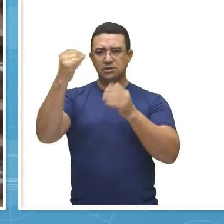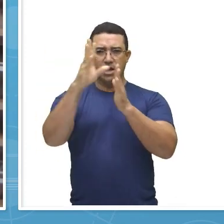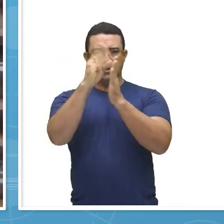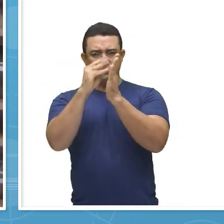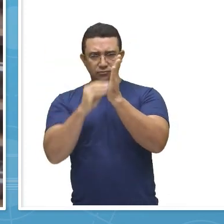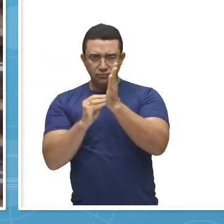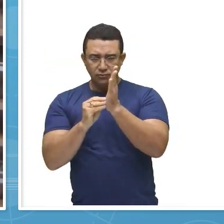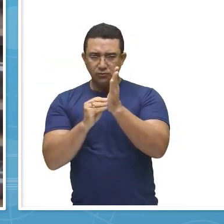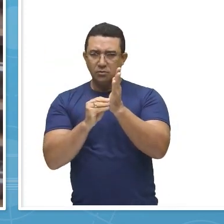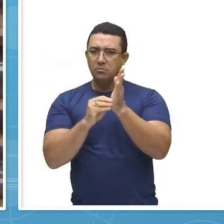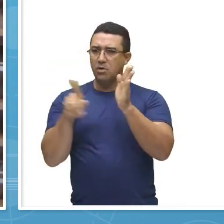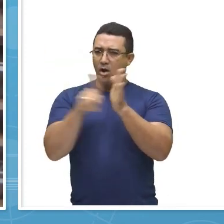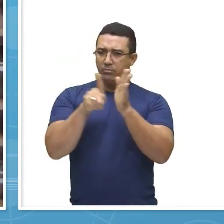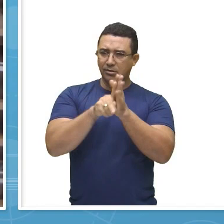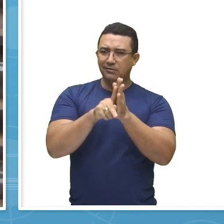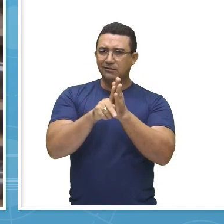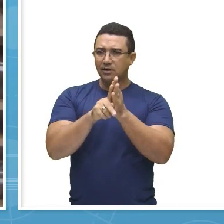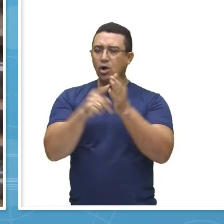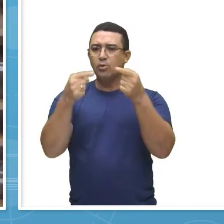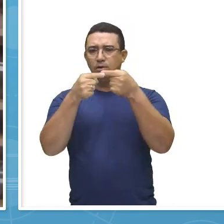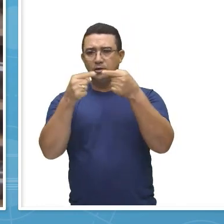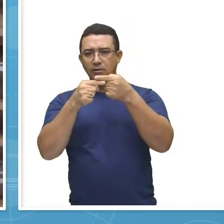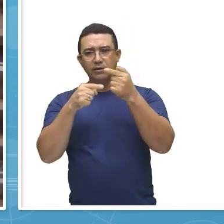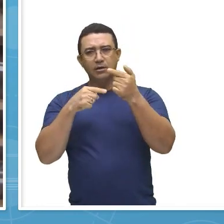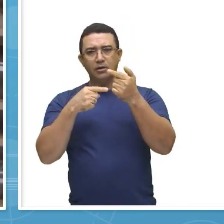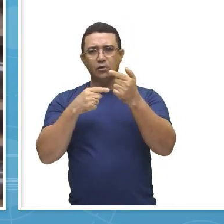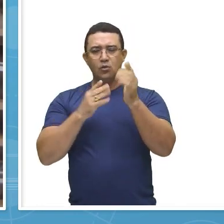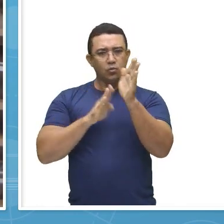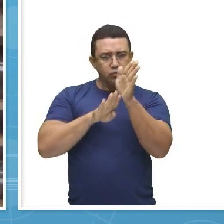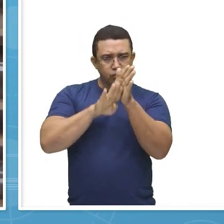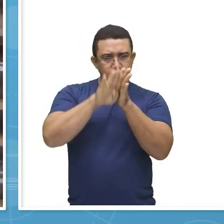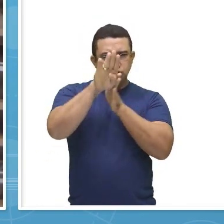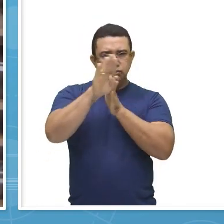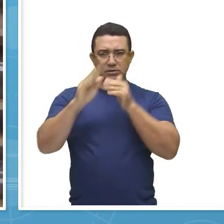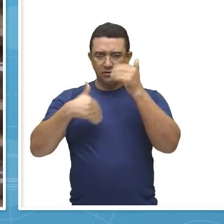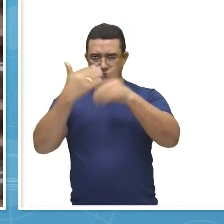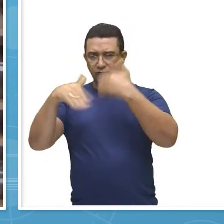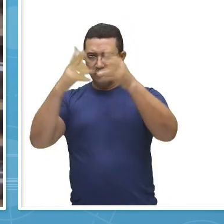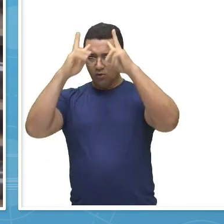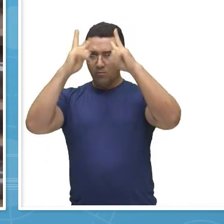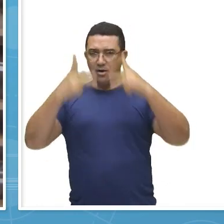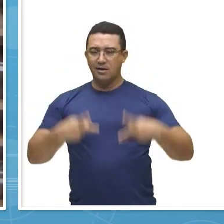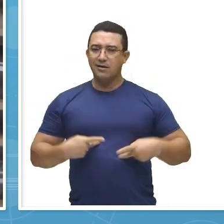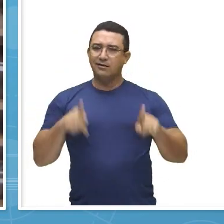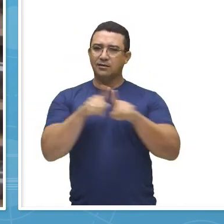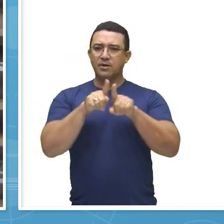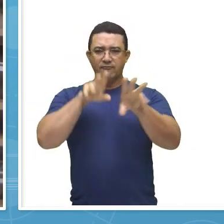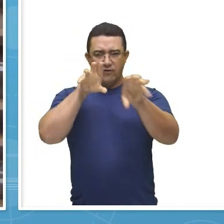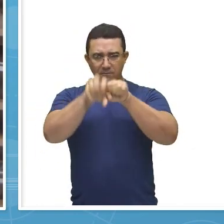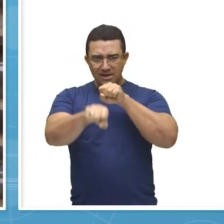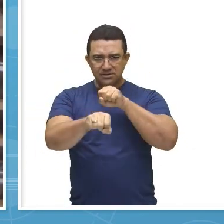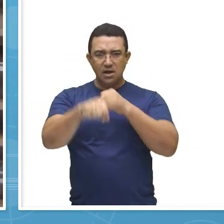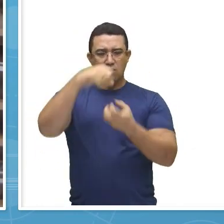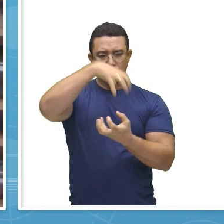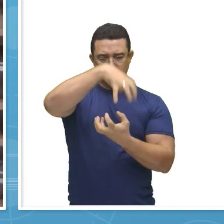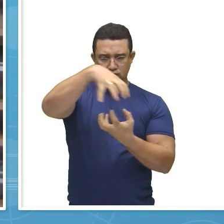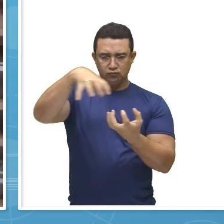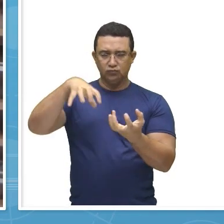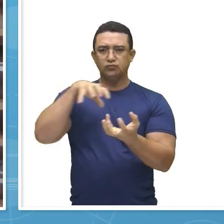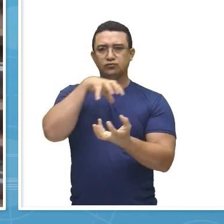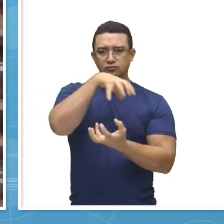do IDH, tá bom? Também dessa formação dos continentes, da teoria da